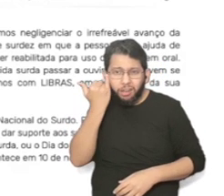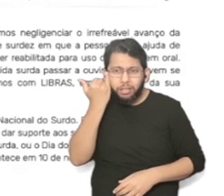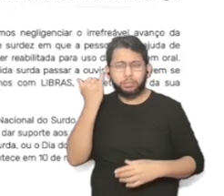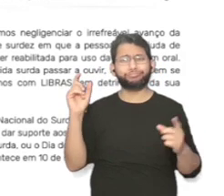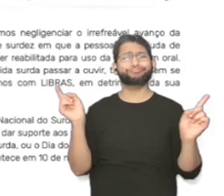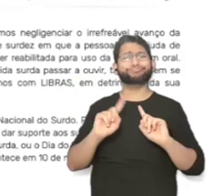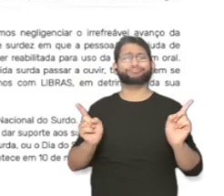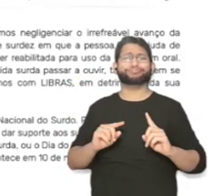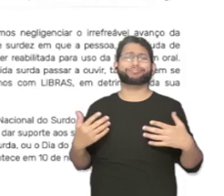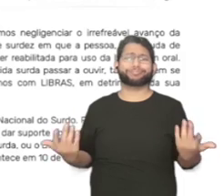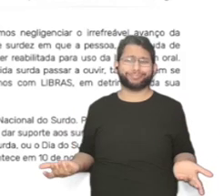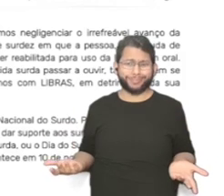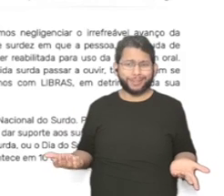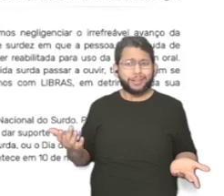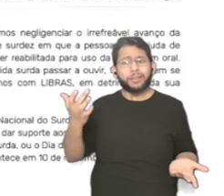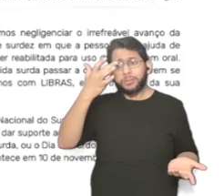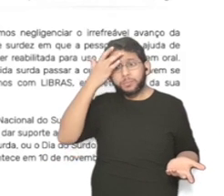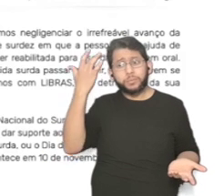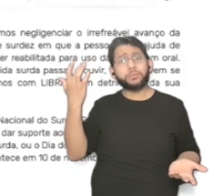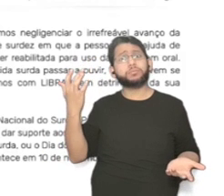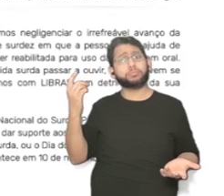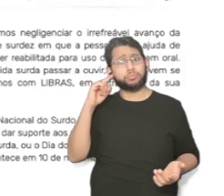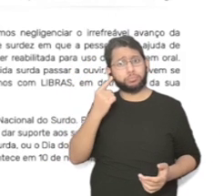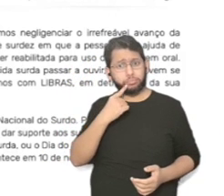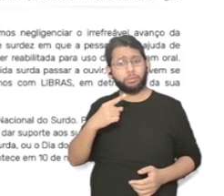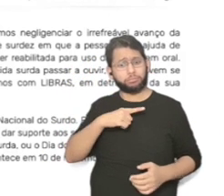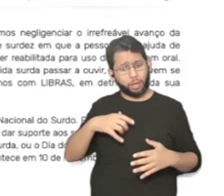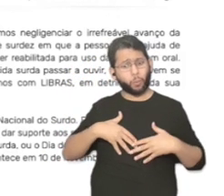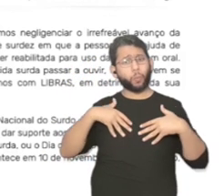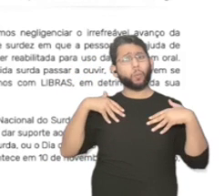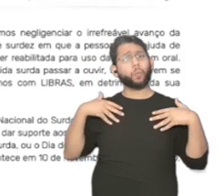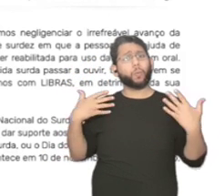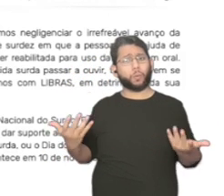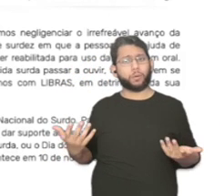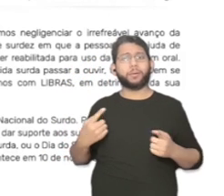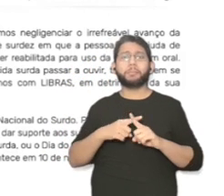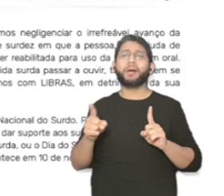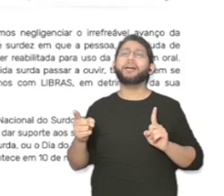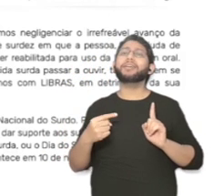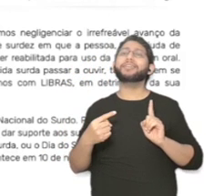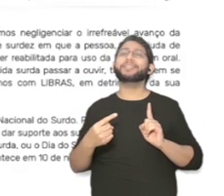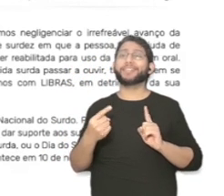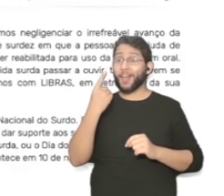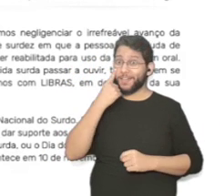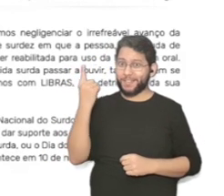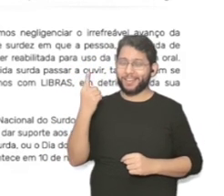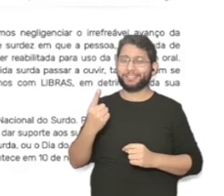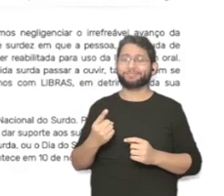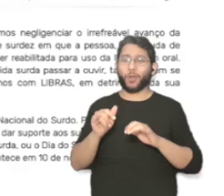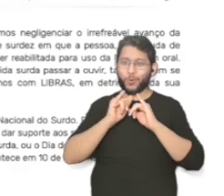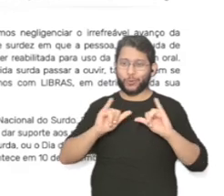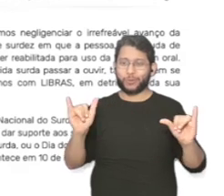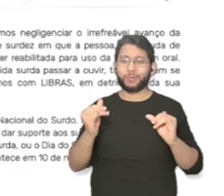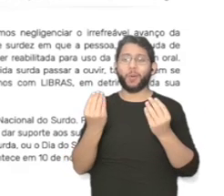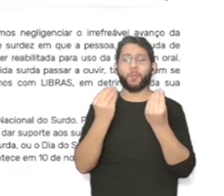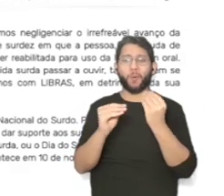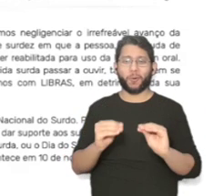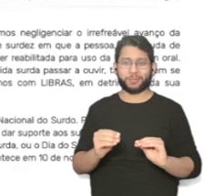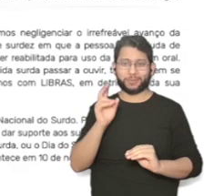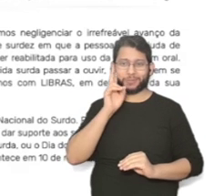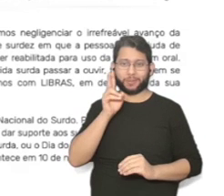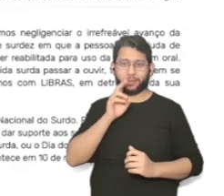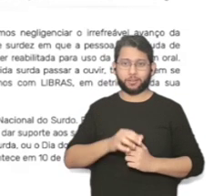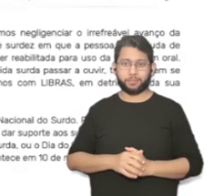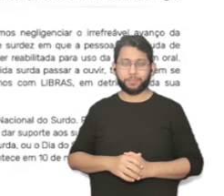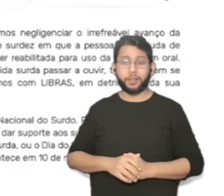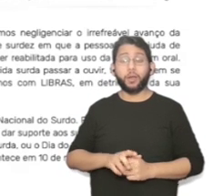dos surdos sinalizados é uma fonte de orgulho, de autoafirmação para muitos deles, né? e conta um pouco da história, mas